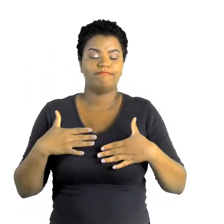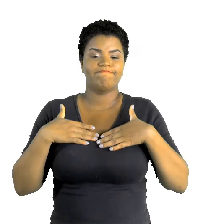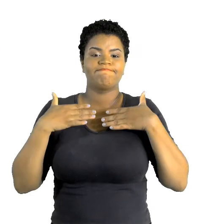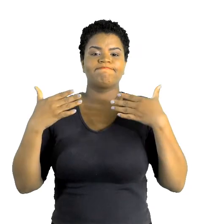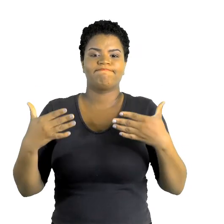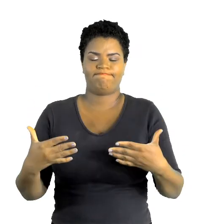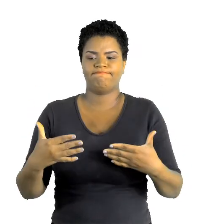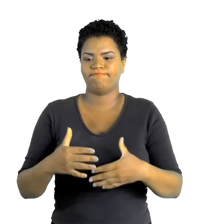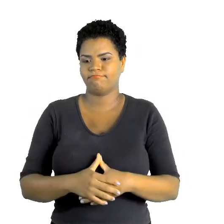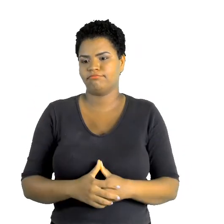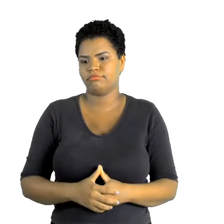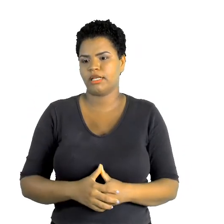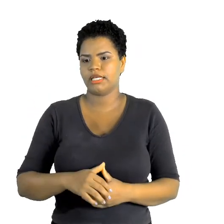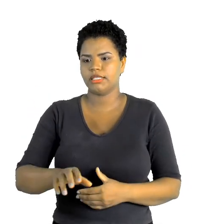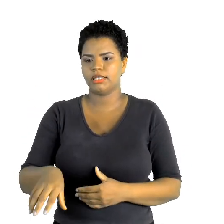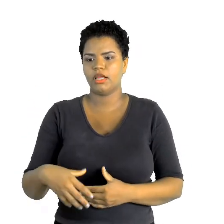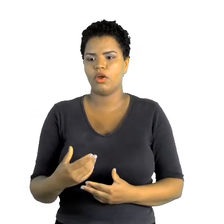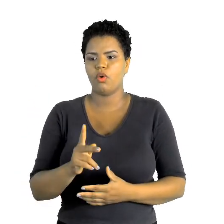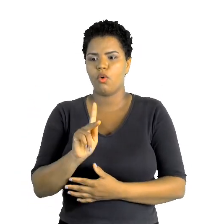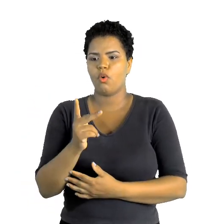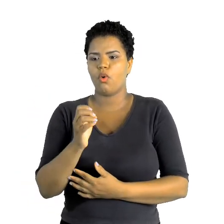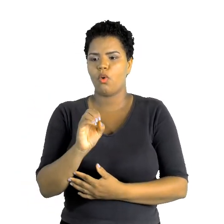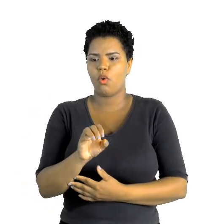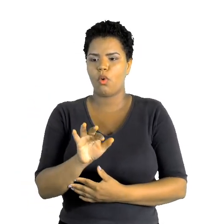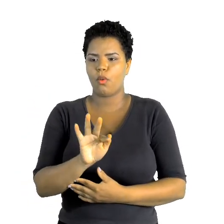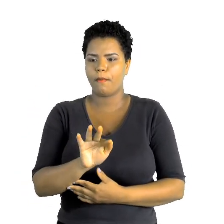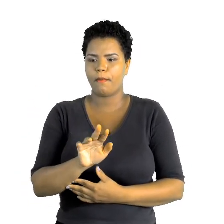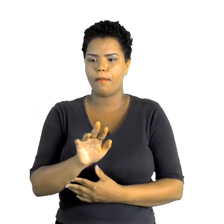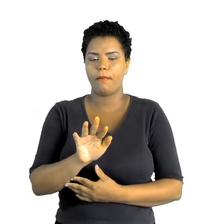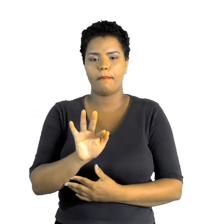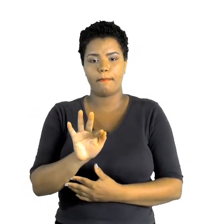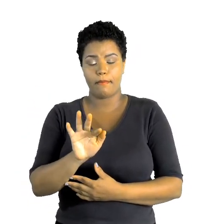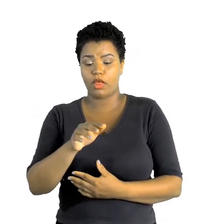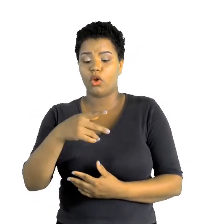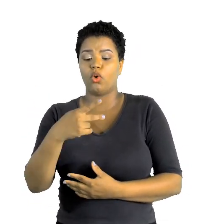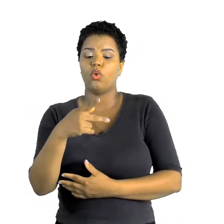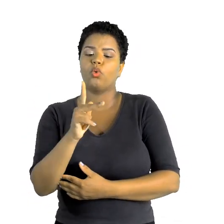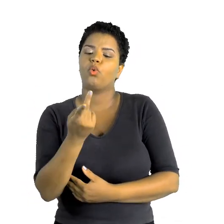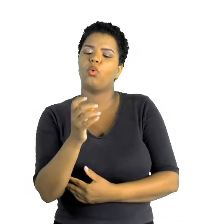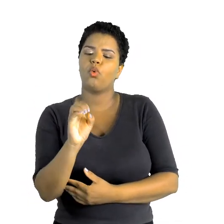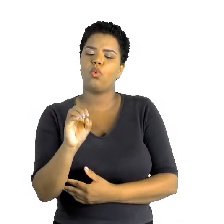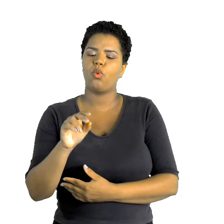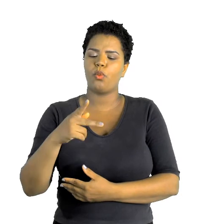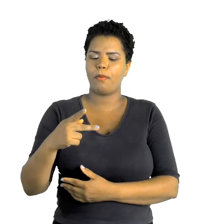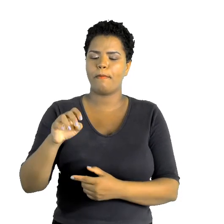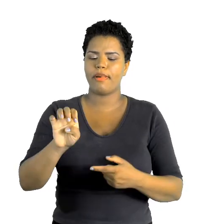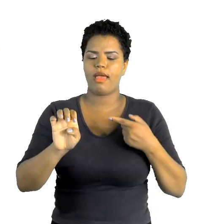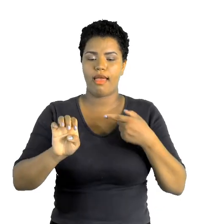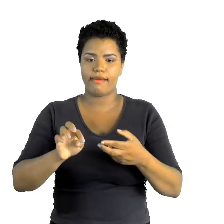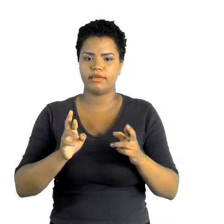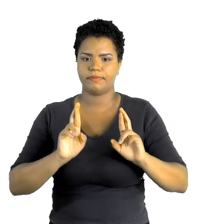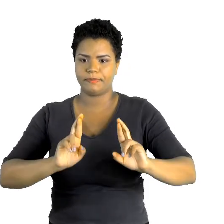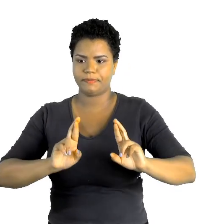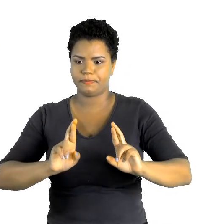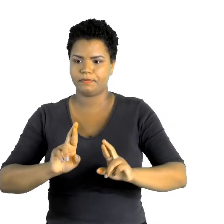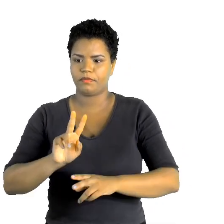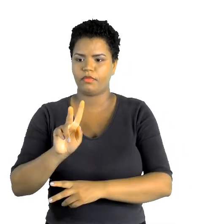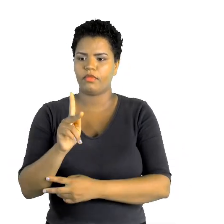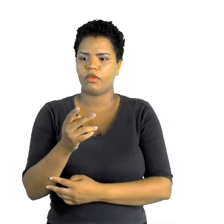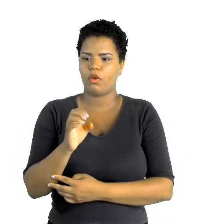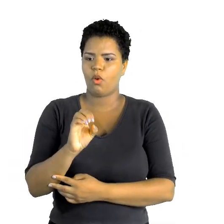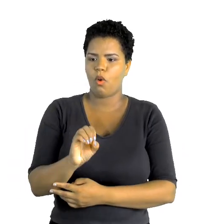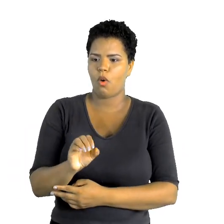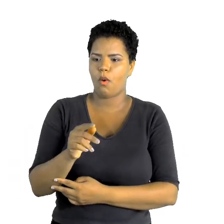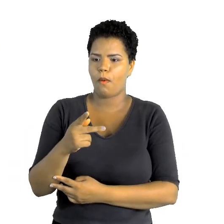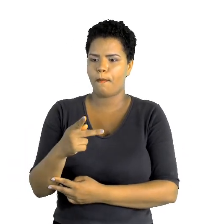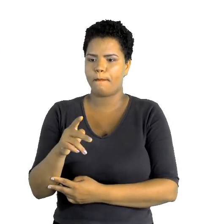hope é esperança e hopeful é esperançoso. O que isso quer dizer? Se você for buscar uma definição, que você está